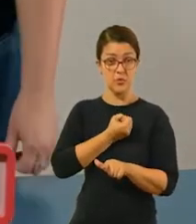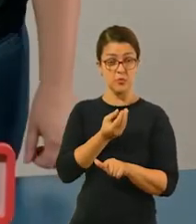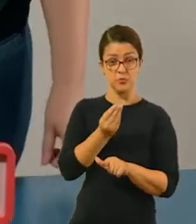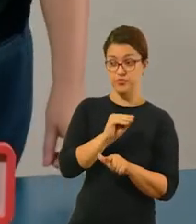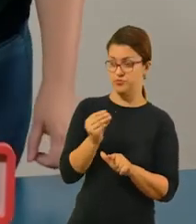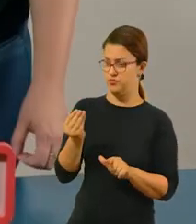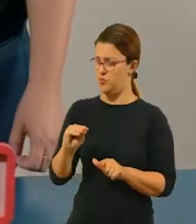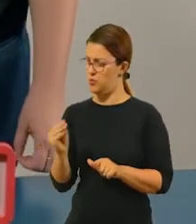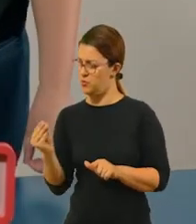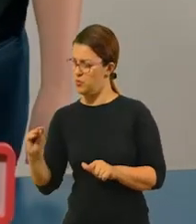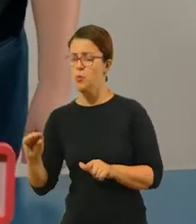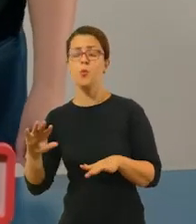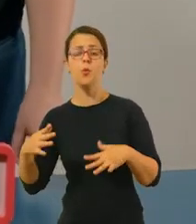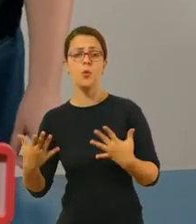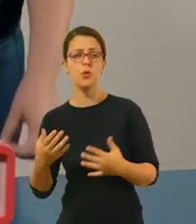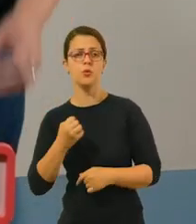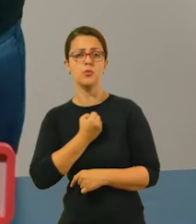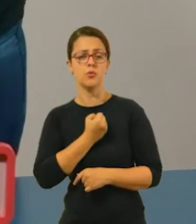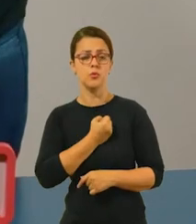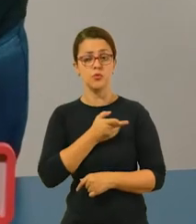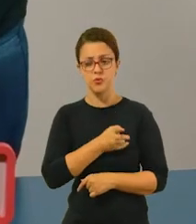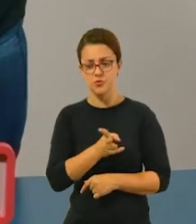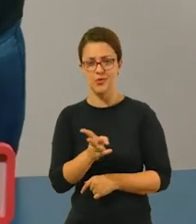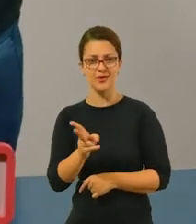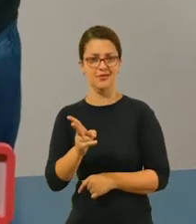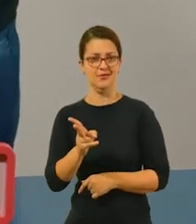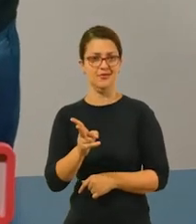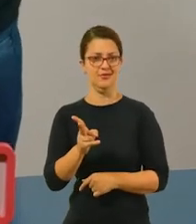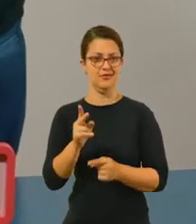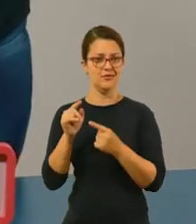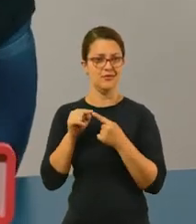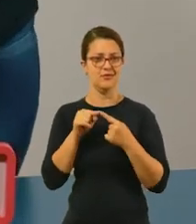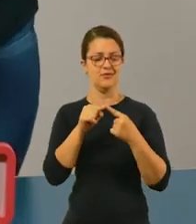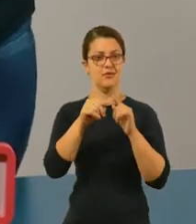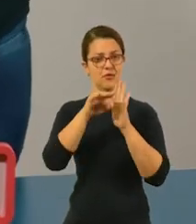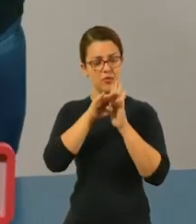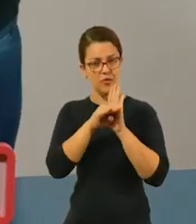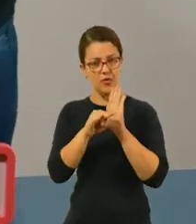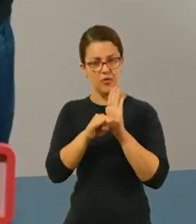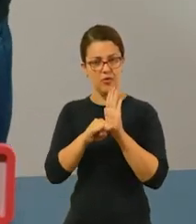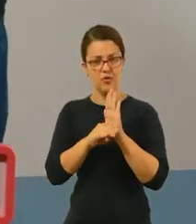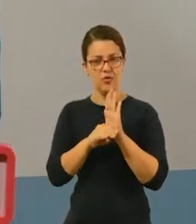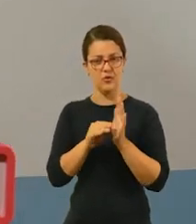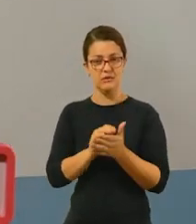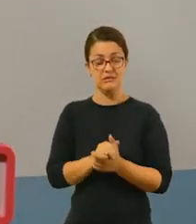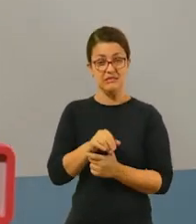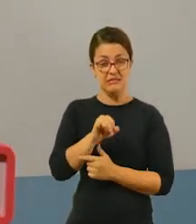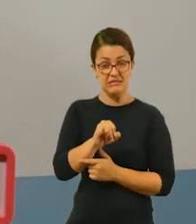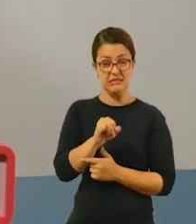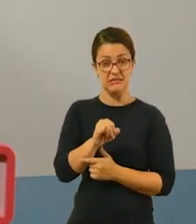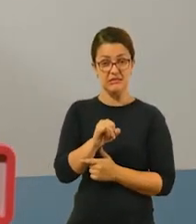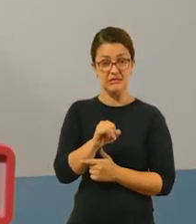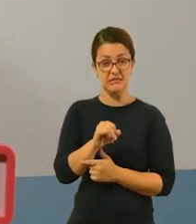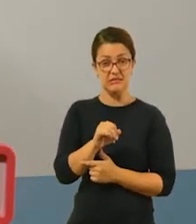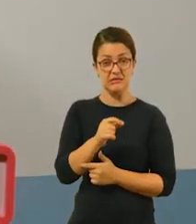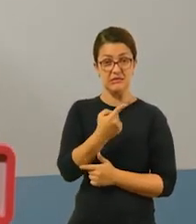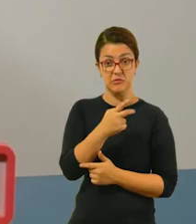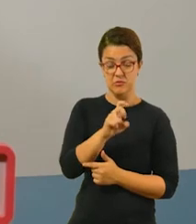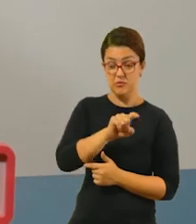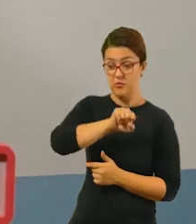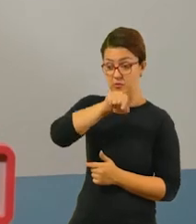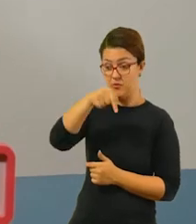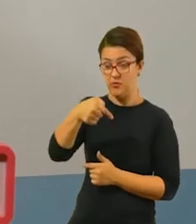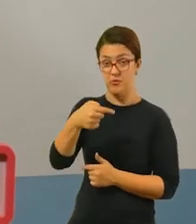os números. Mas quais números? A mesma sequência, seguindo essa ordem lógica. Se aqui eu pulei